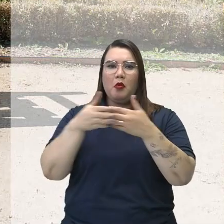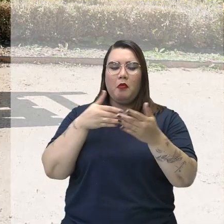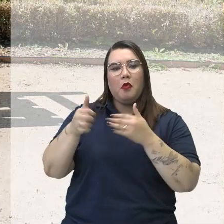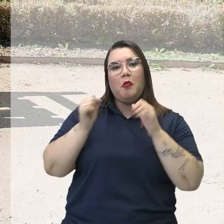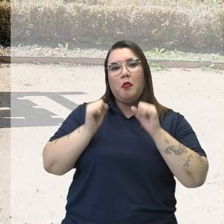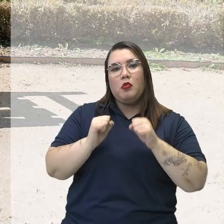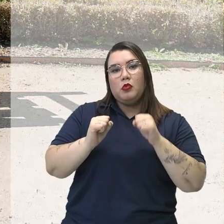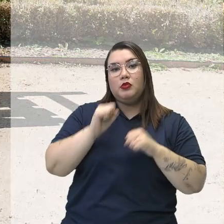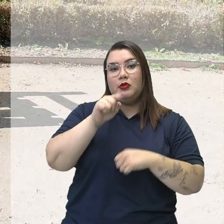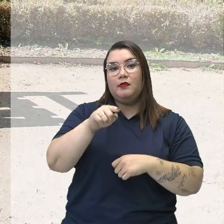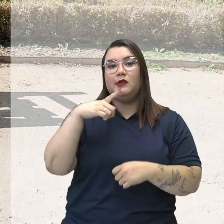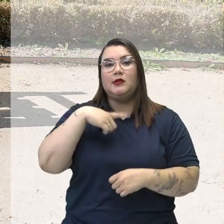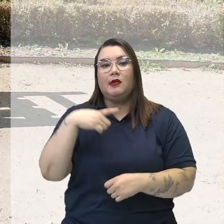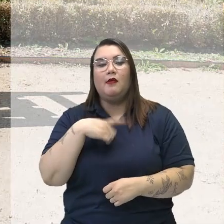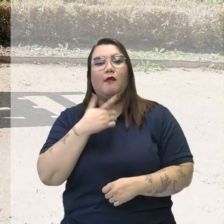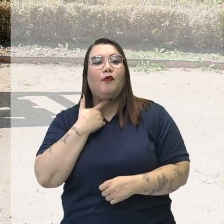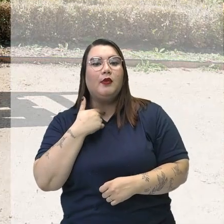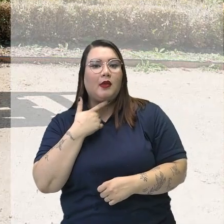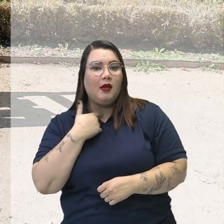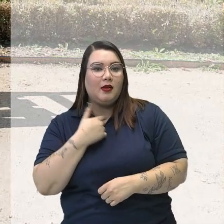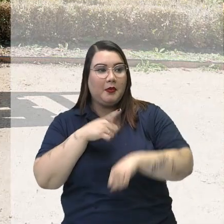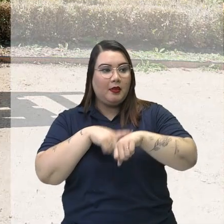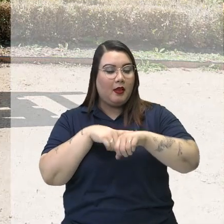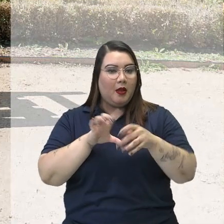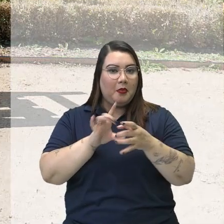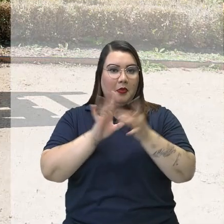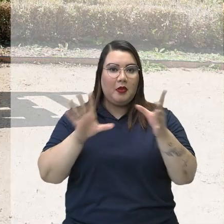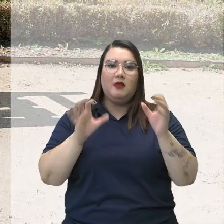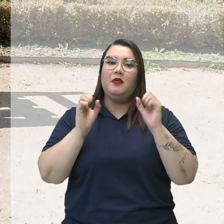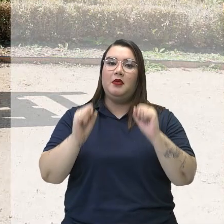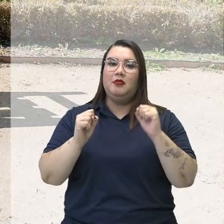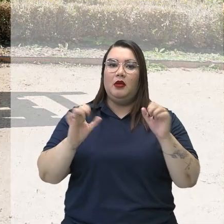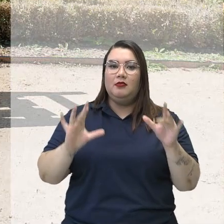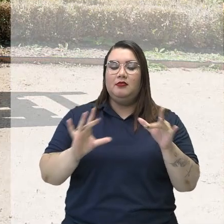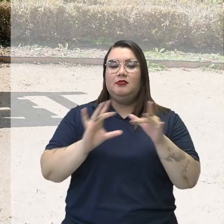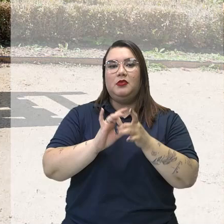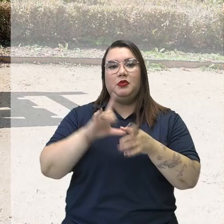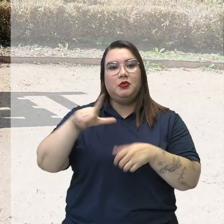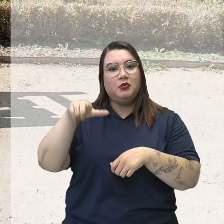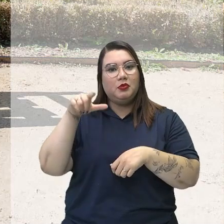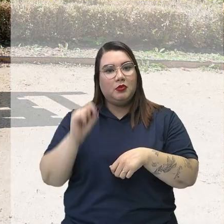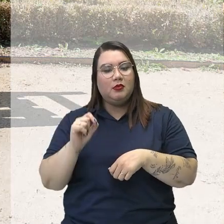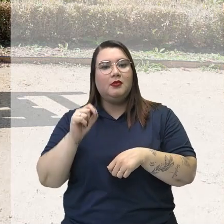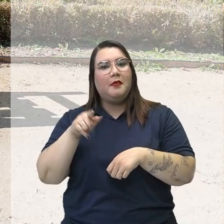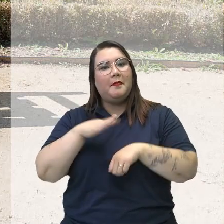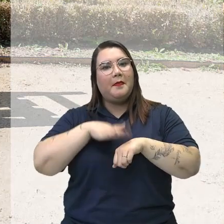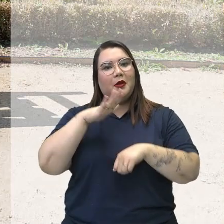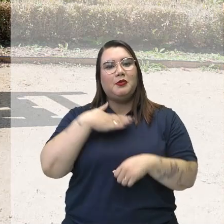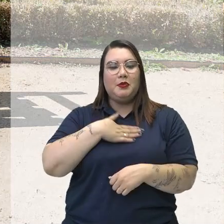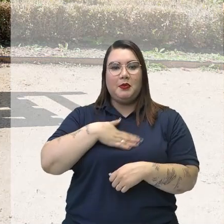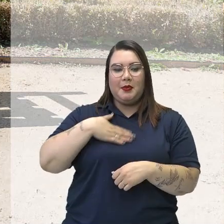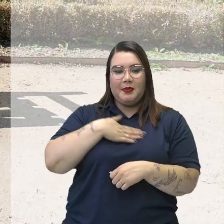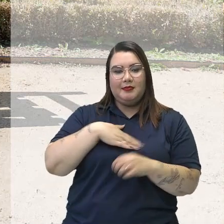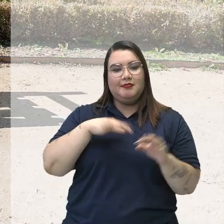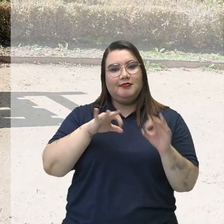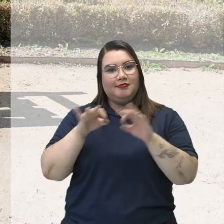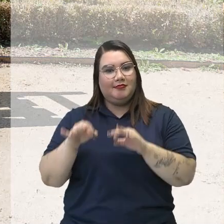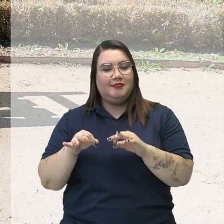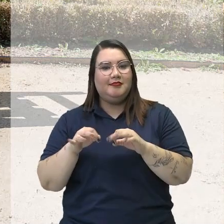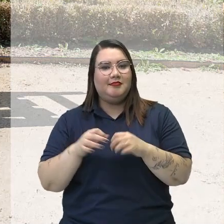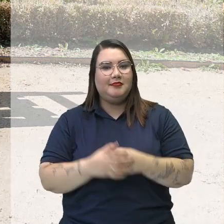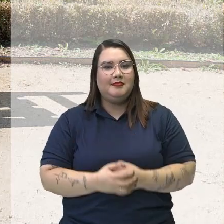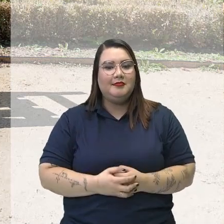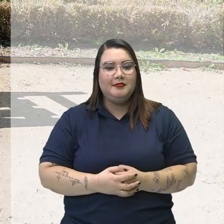faz naquele momento que você tem livre. E é claro que você vai escolher as atividades mais prazerosas, aquela que você